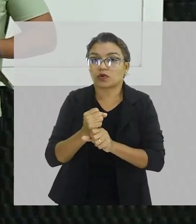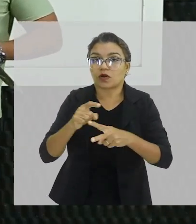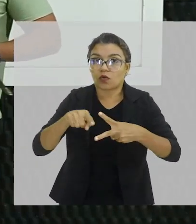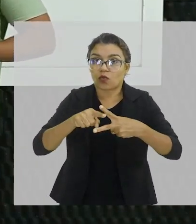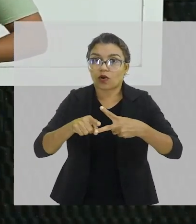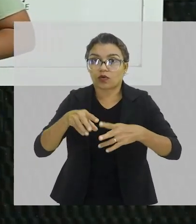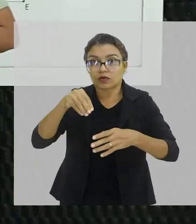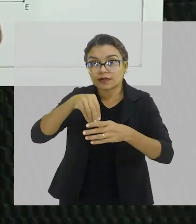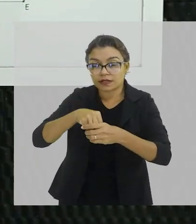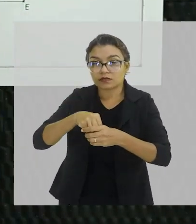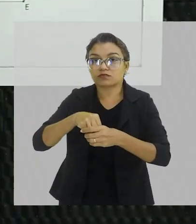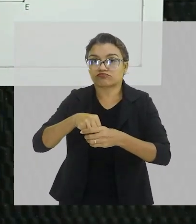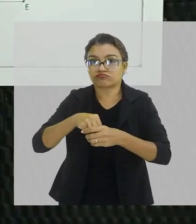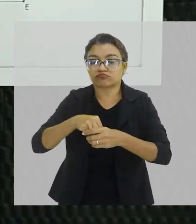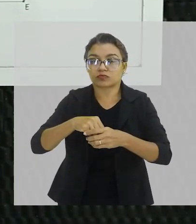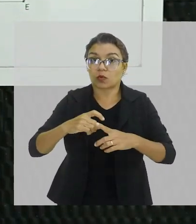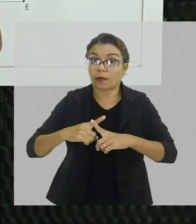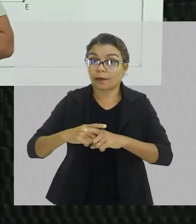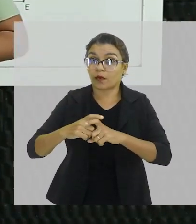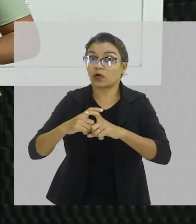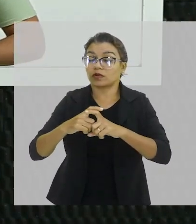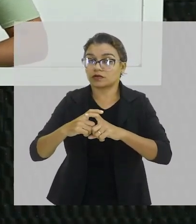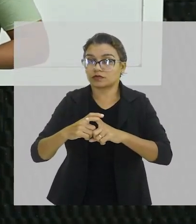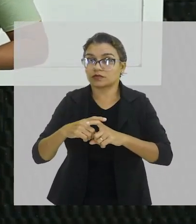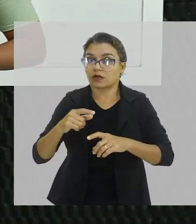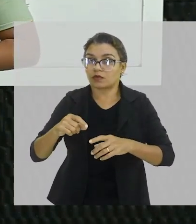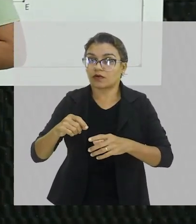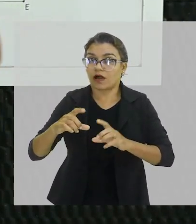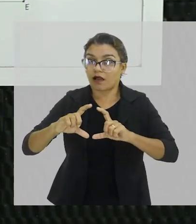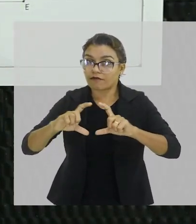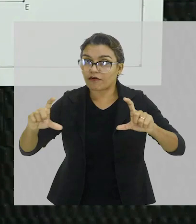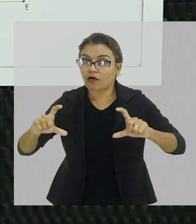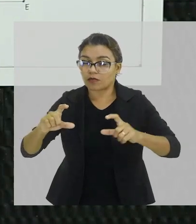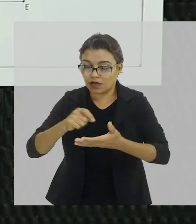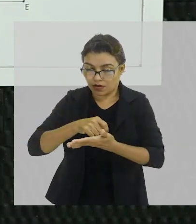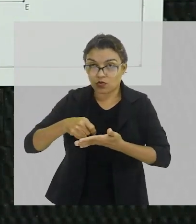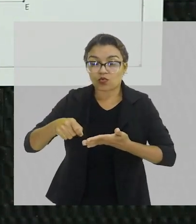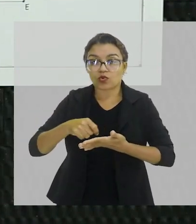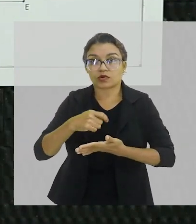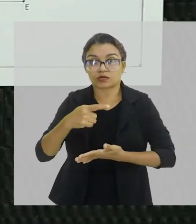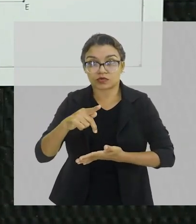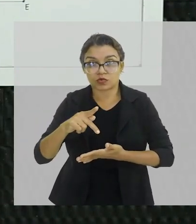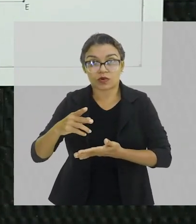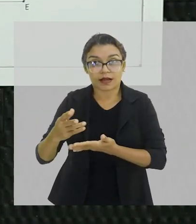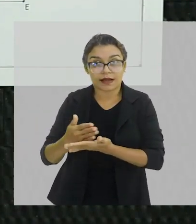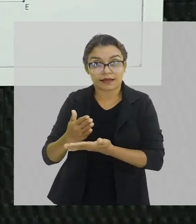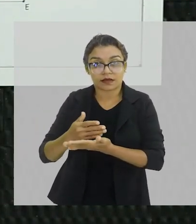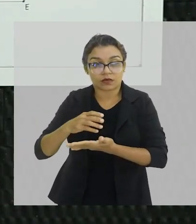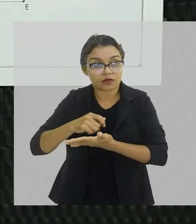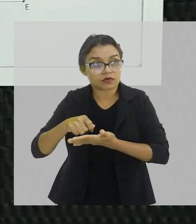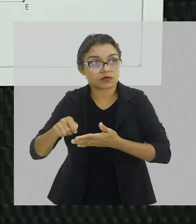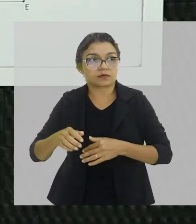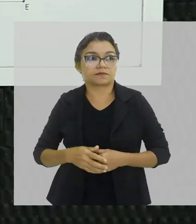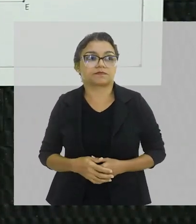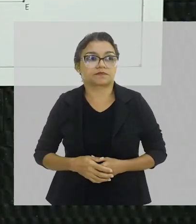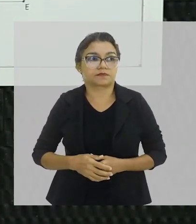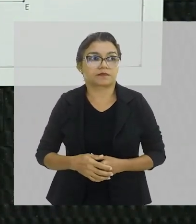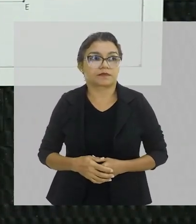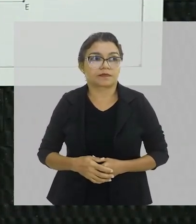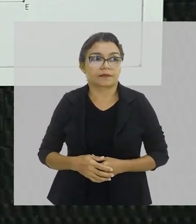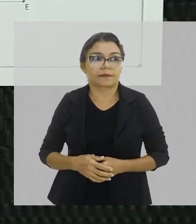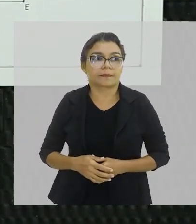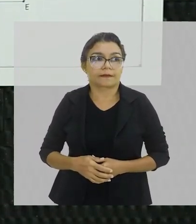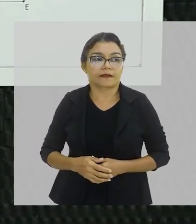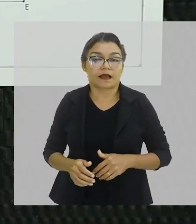um polígono regular. Então anotem essa fórmulazinha aí no caderno de vocês. O ângulo interno, chamado de AI,